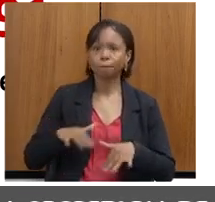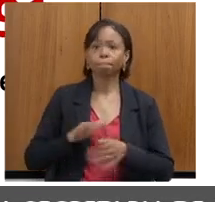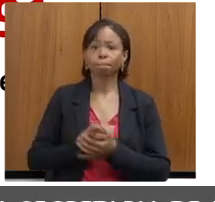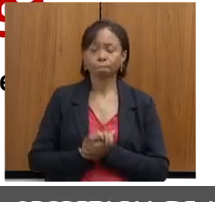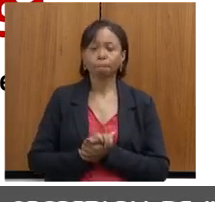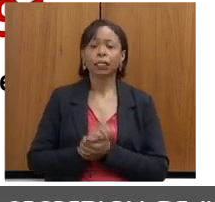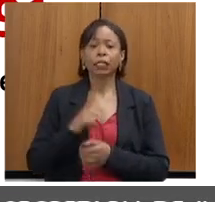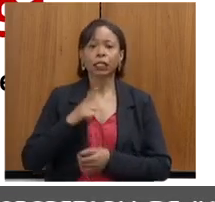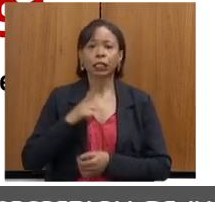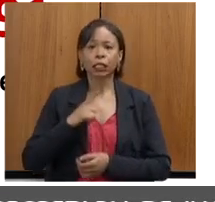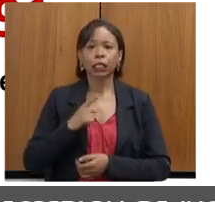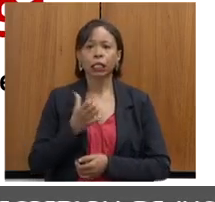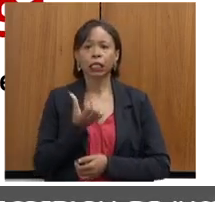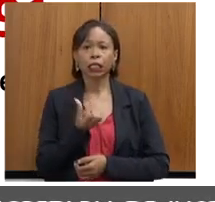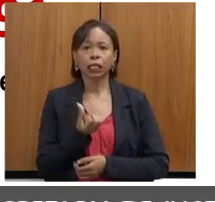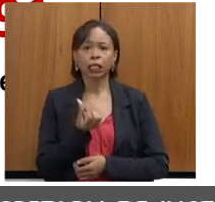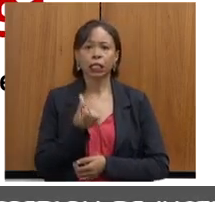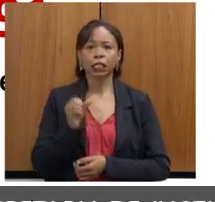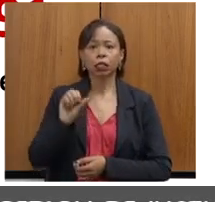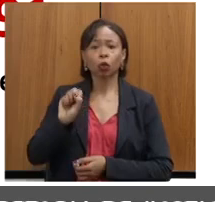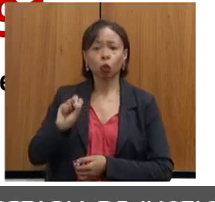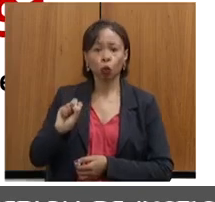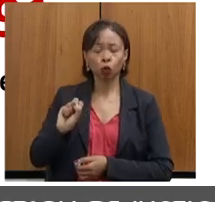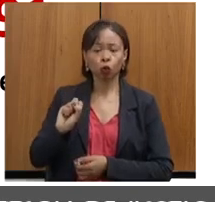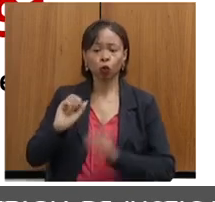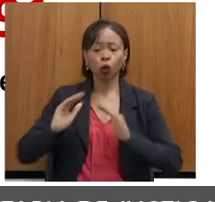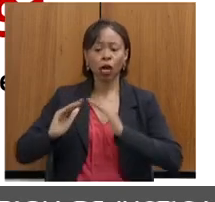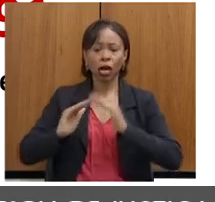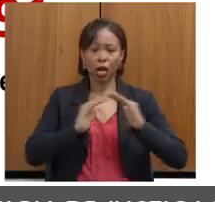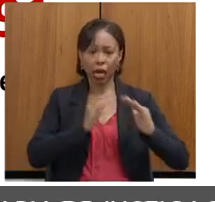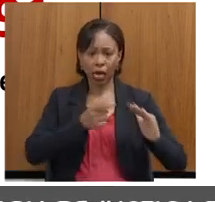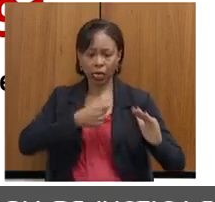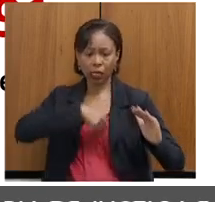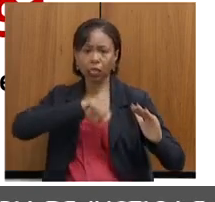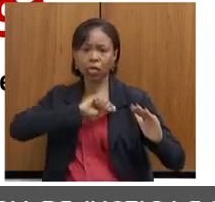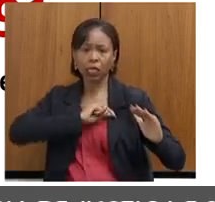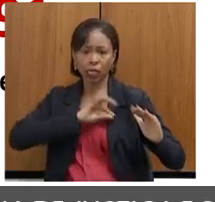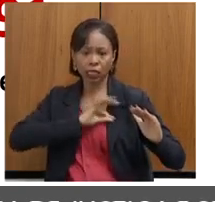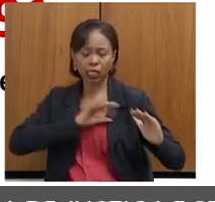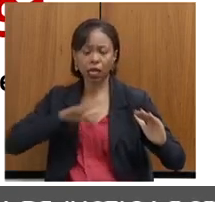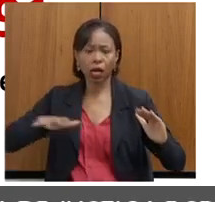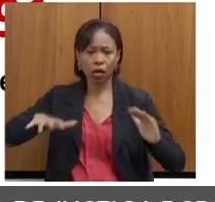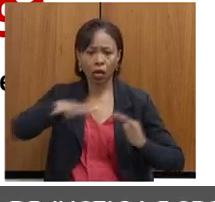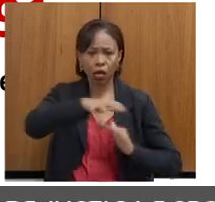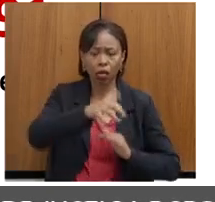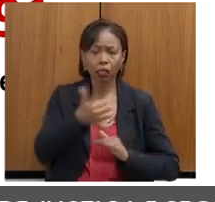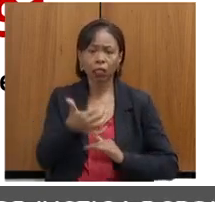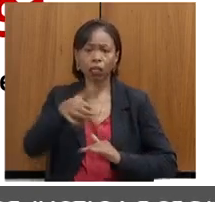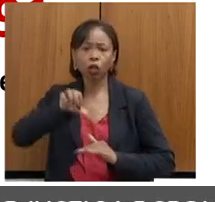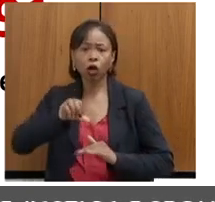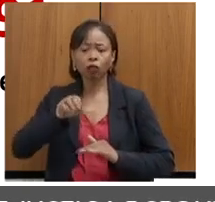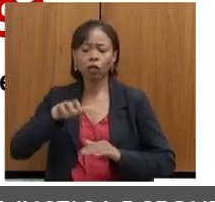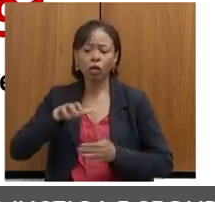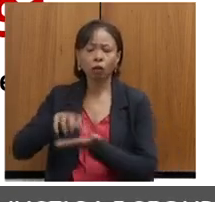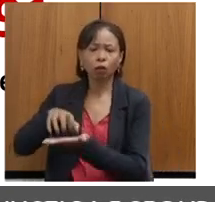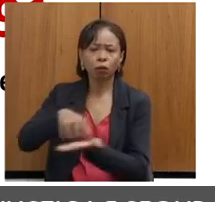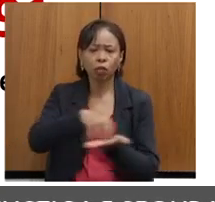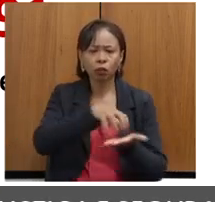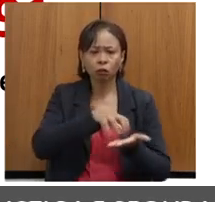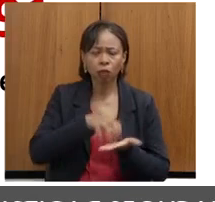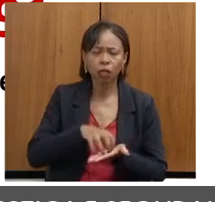temos aí 68 delegacias regionais das 19 de apartamentos territoriais ou